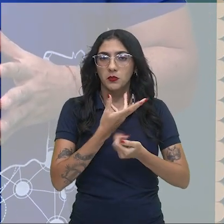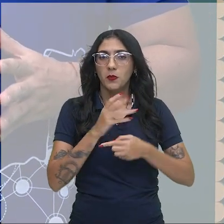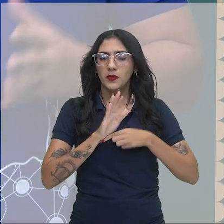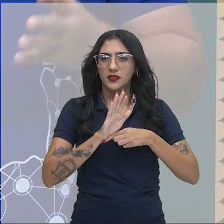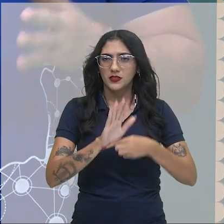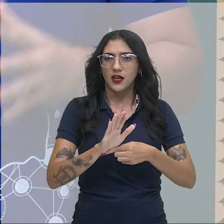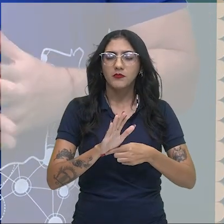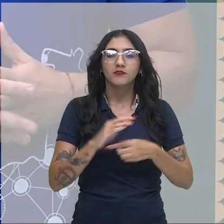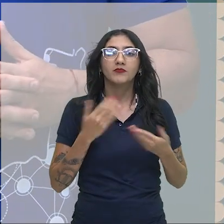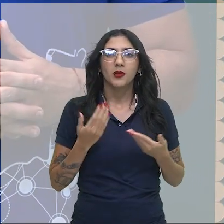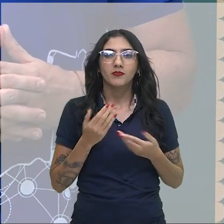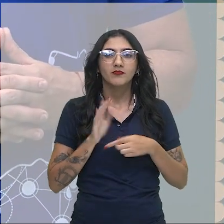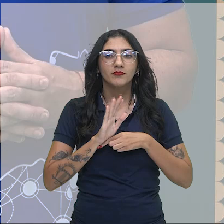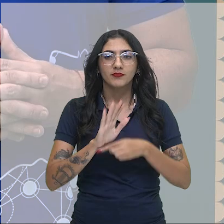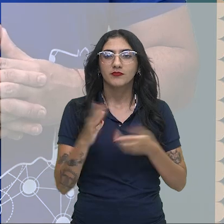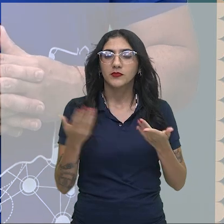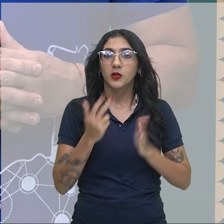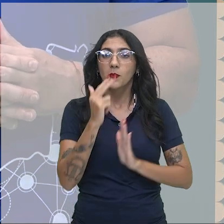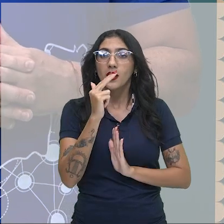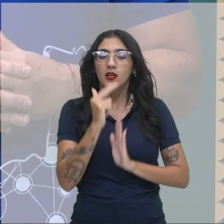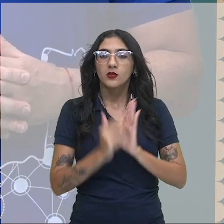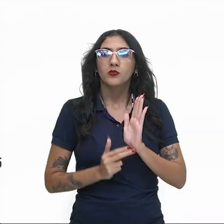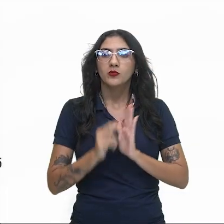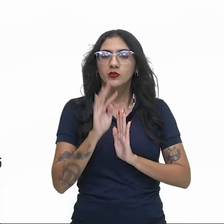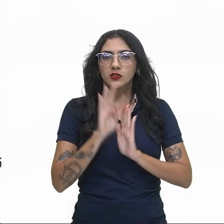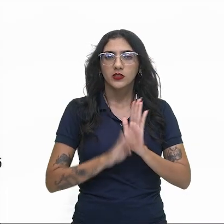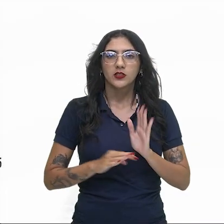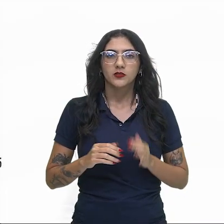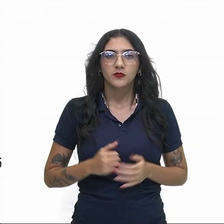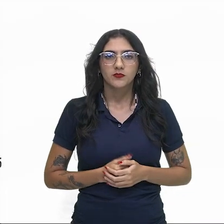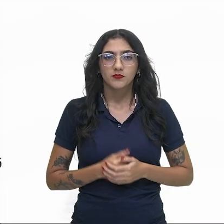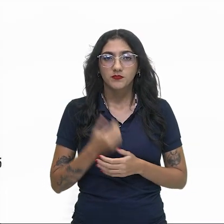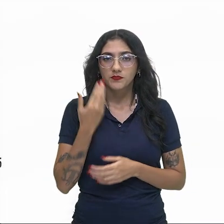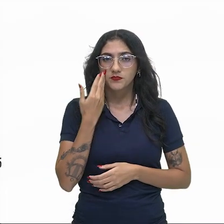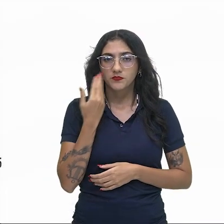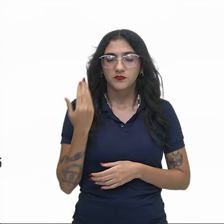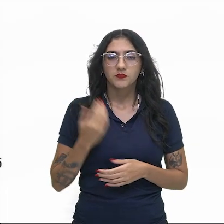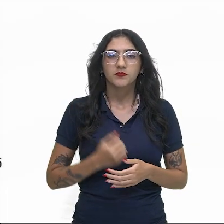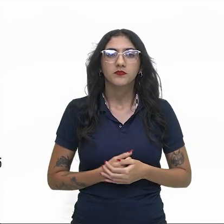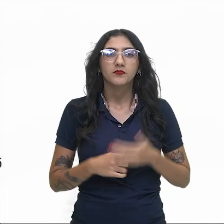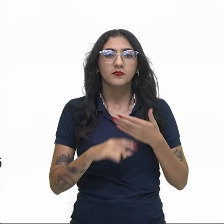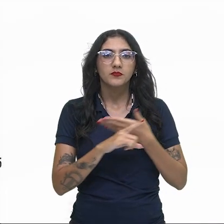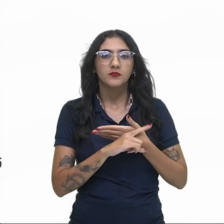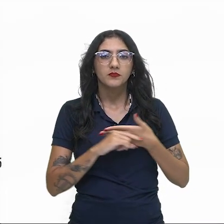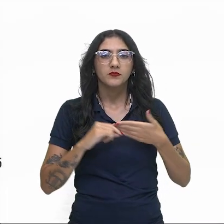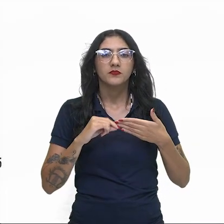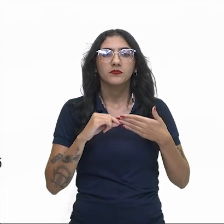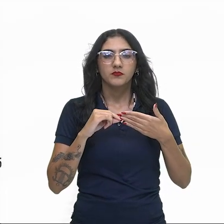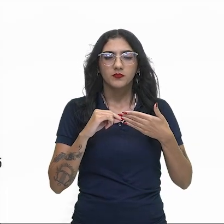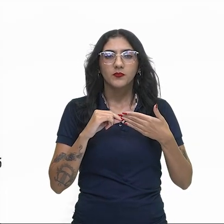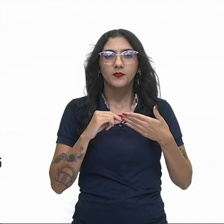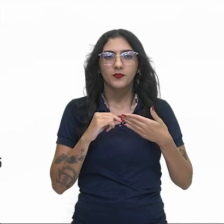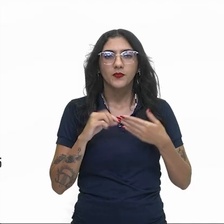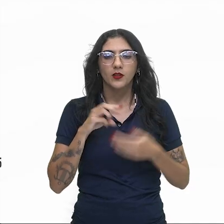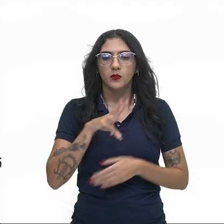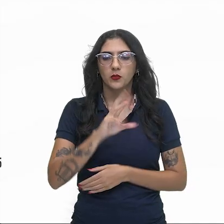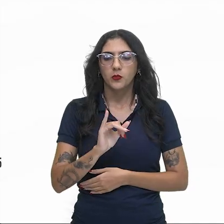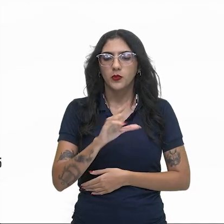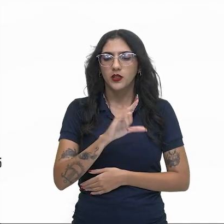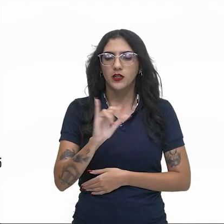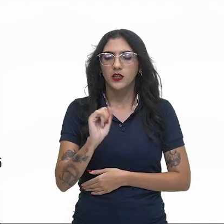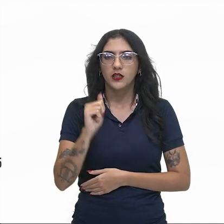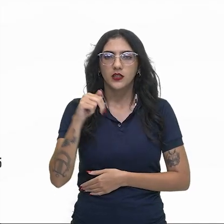vocês? Vamos lá para o texto. O texto é de o texto é de William Shakespeare,